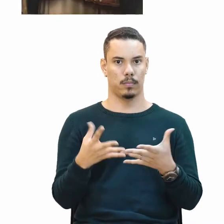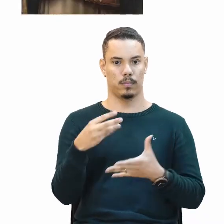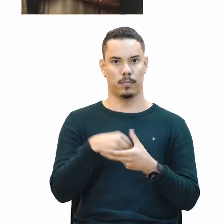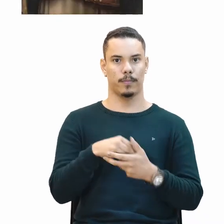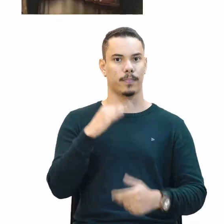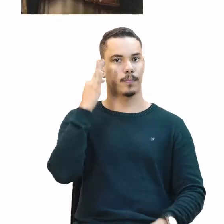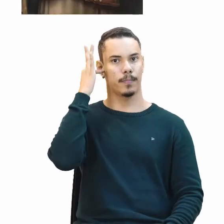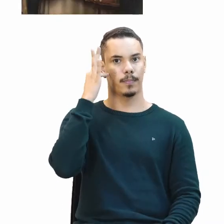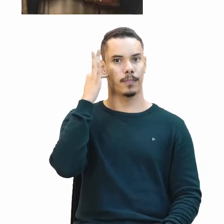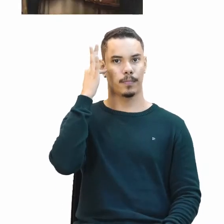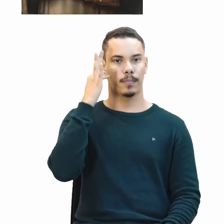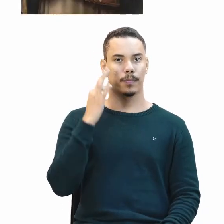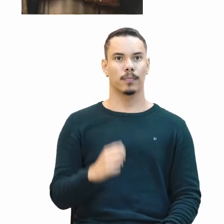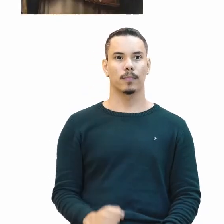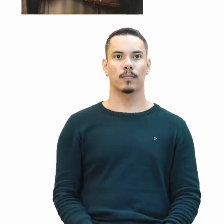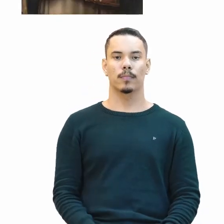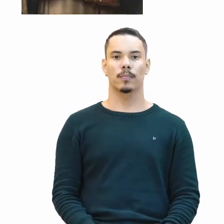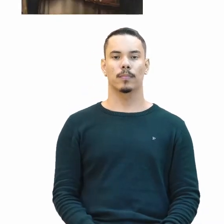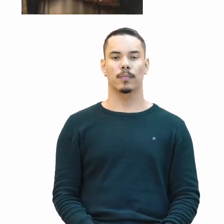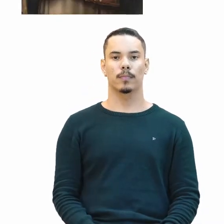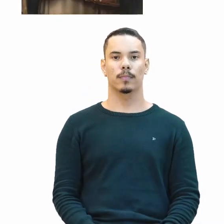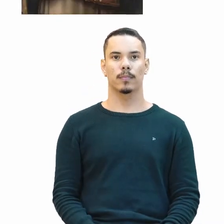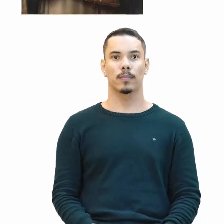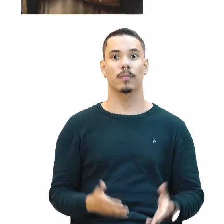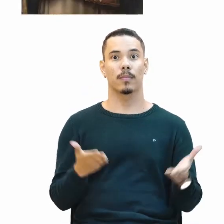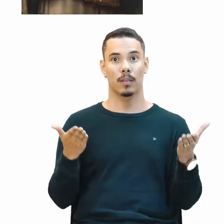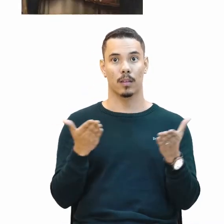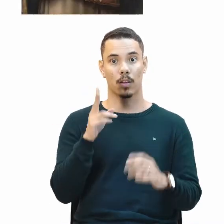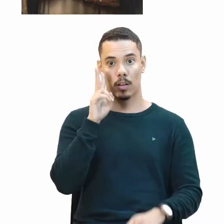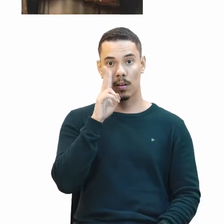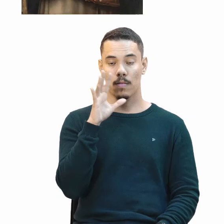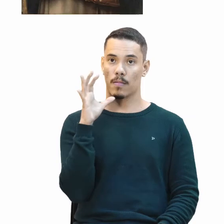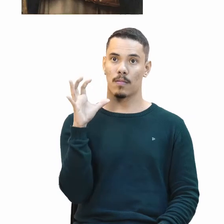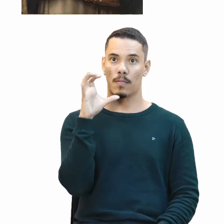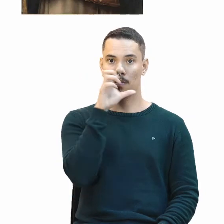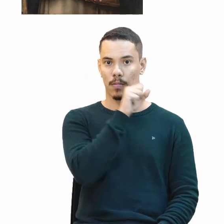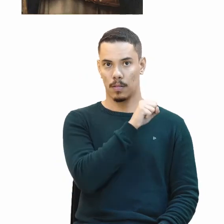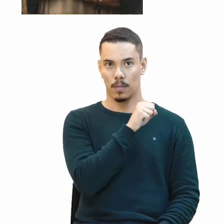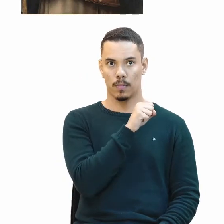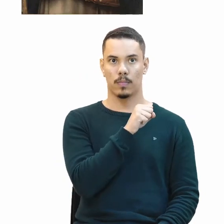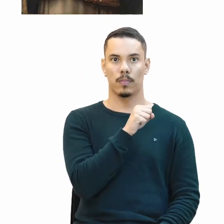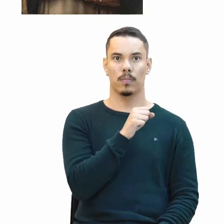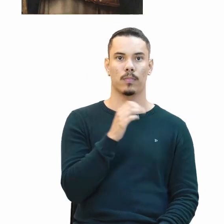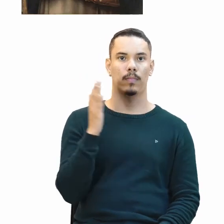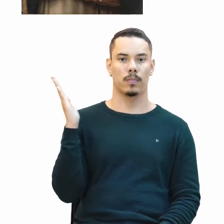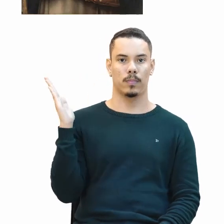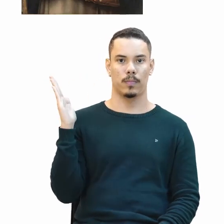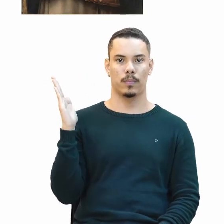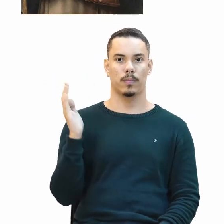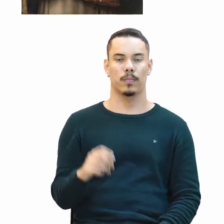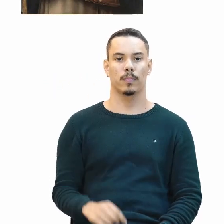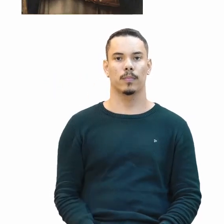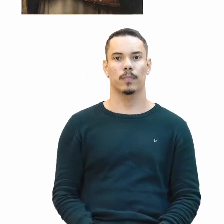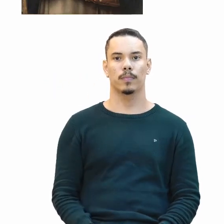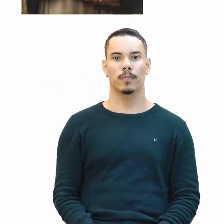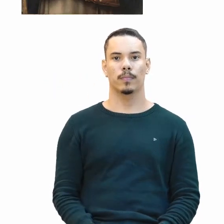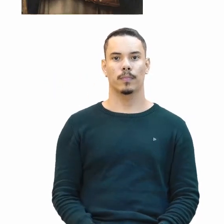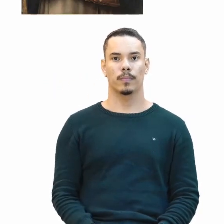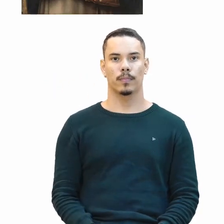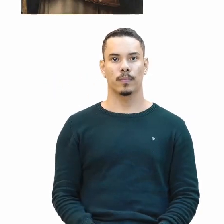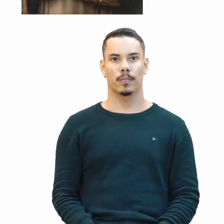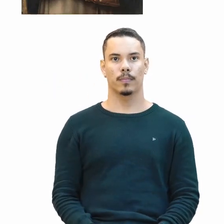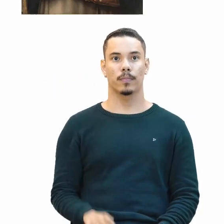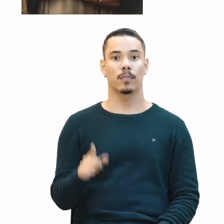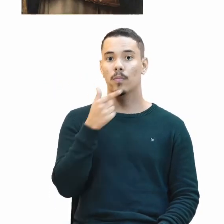filosofia. Vamos ver rapidamente, brevemente, a filosofia de São Tomás de Aquino. E Tomás de